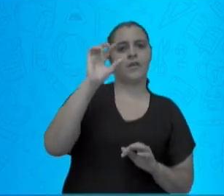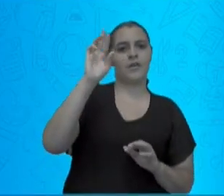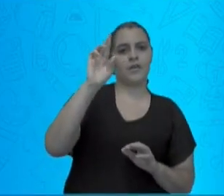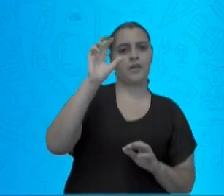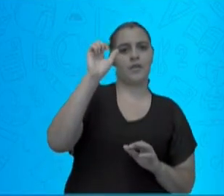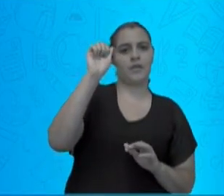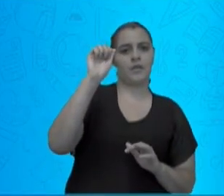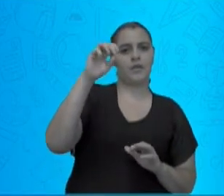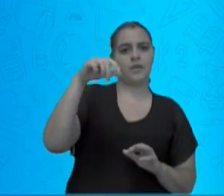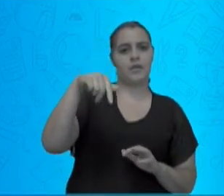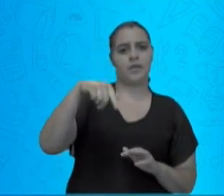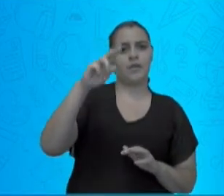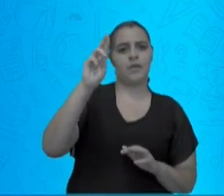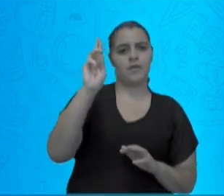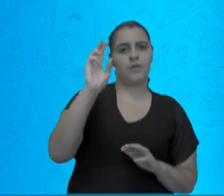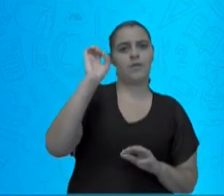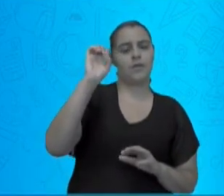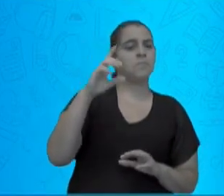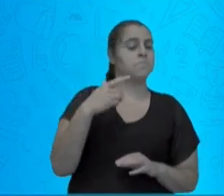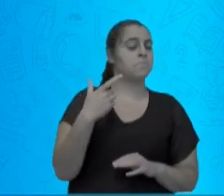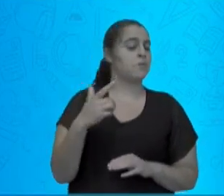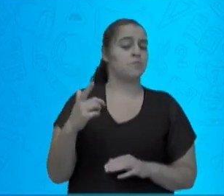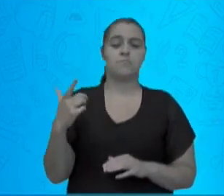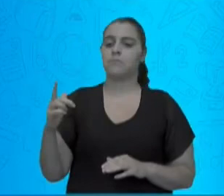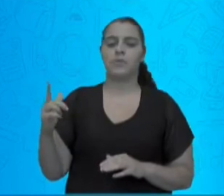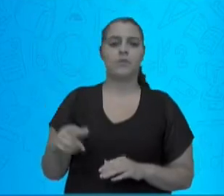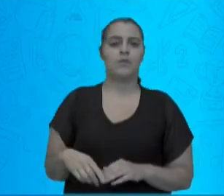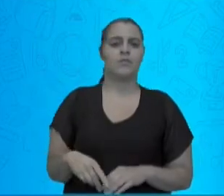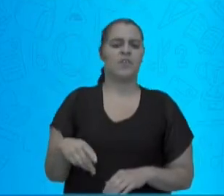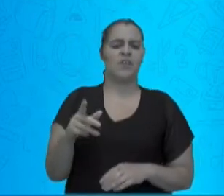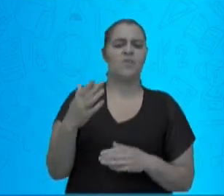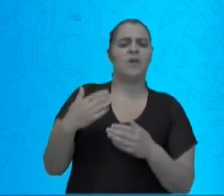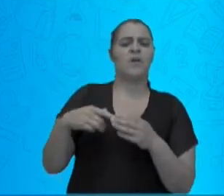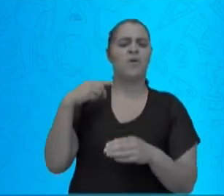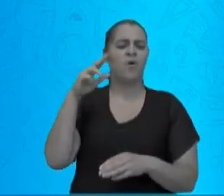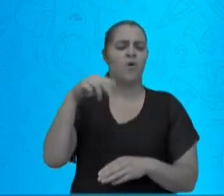são iraquianos. Eles têm uma outra história.